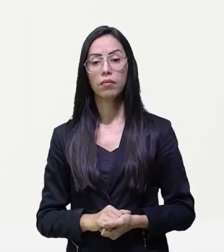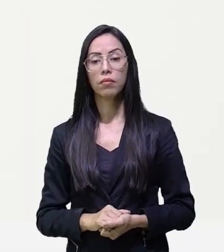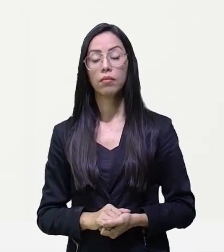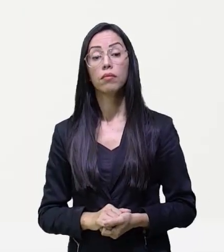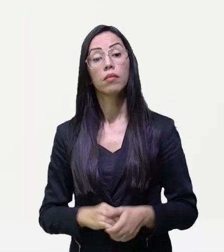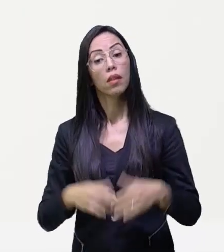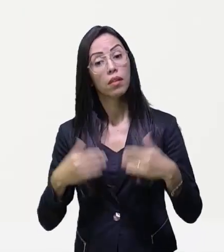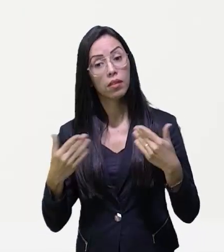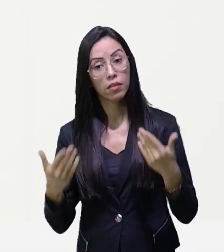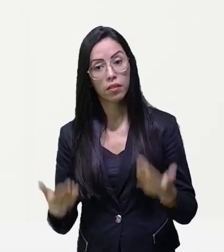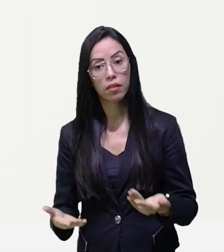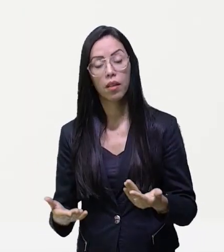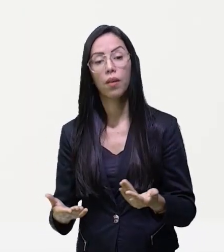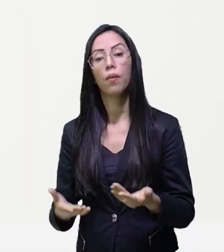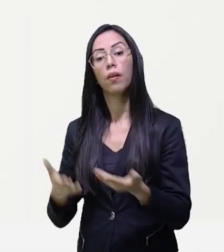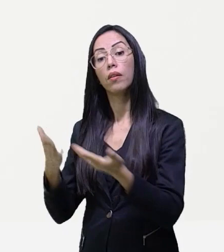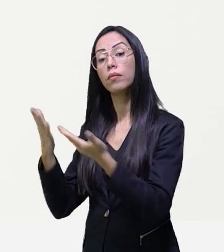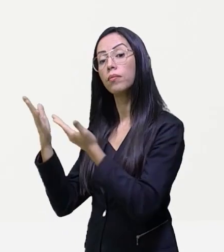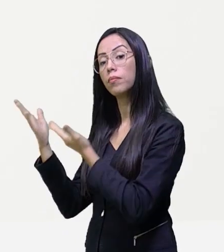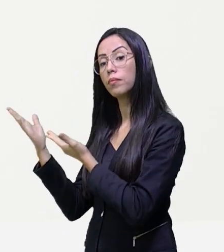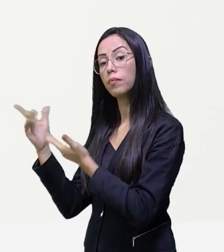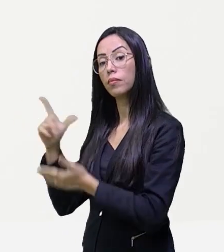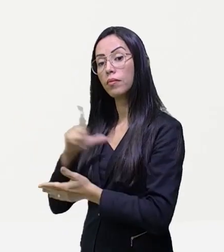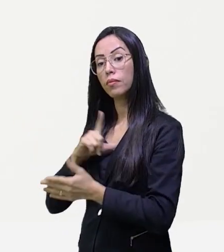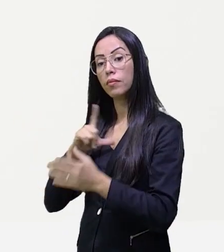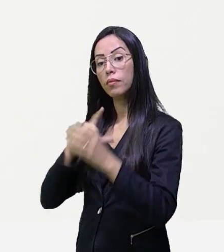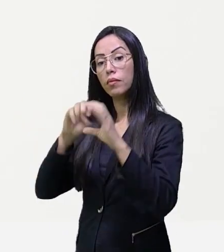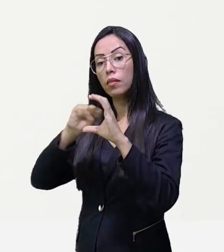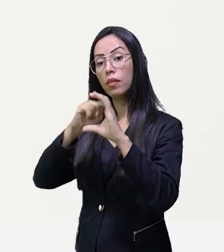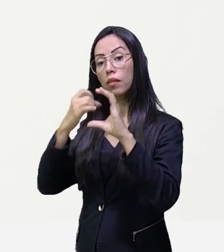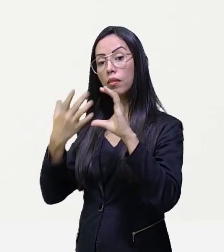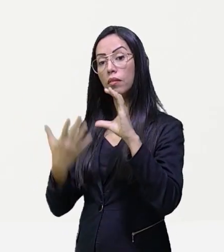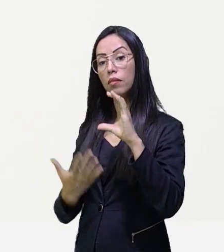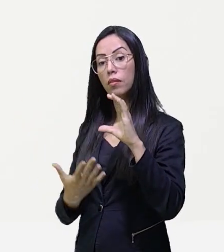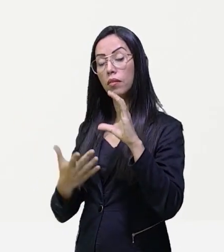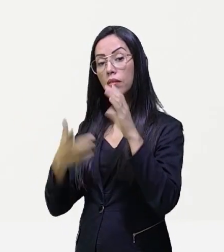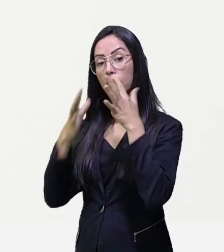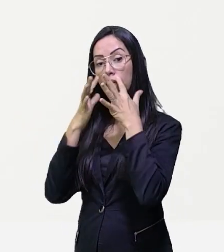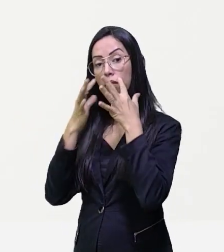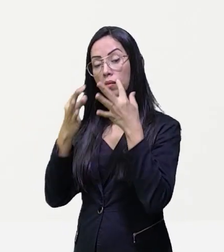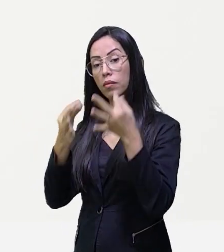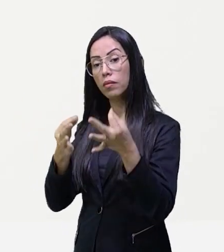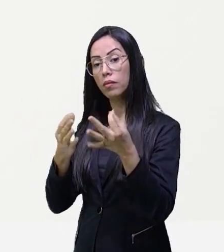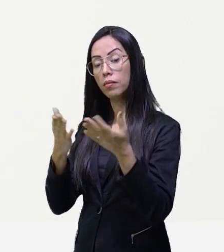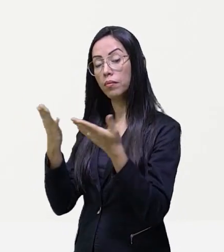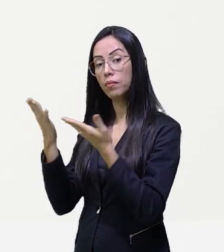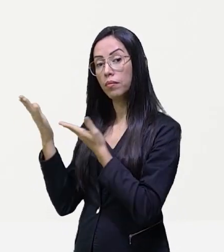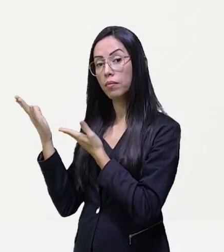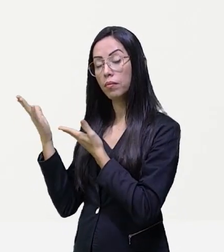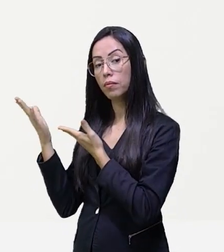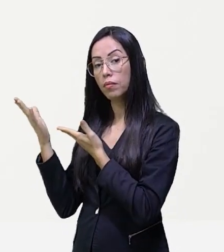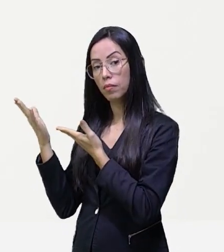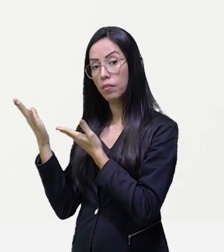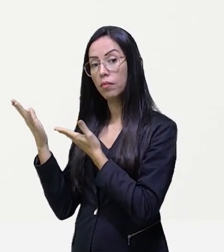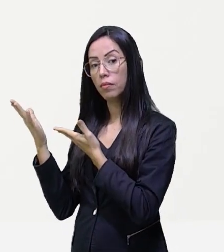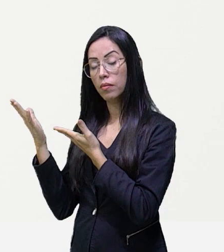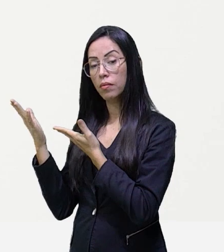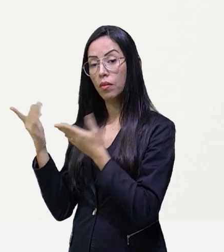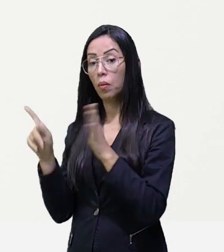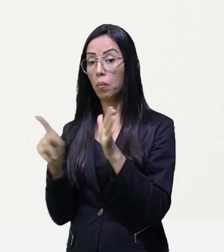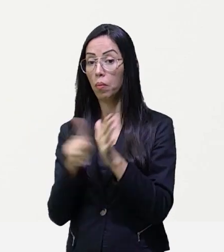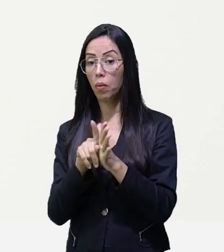Então, crianças, aqui eu tenho as características, observe. Características do texto